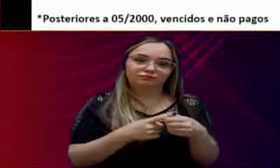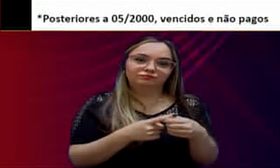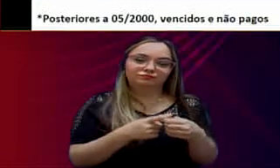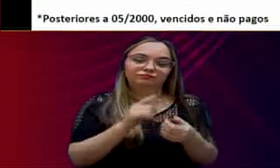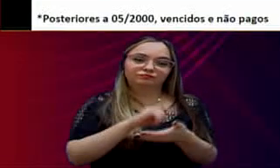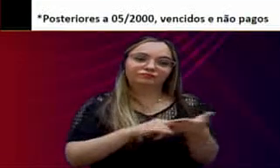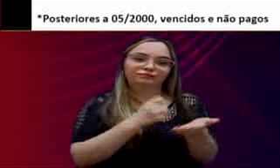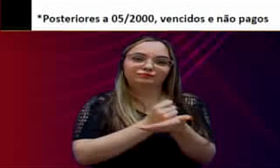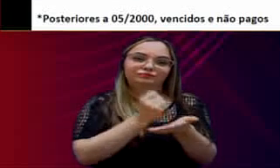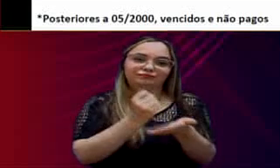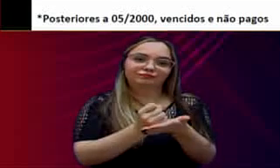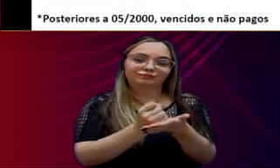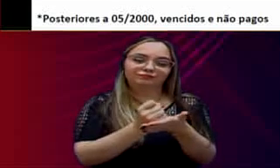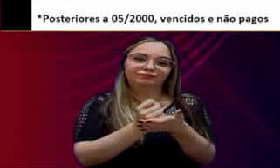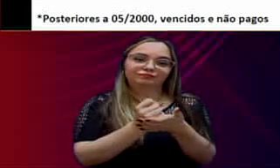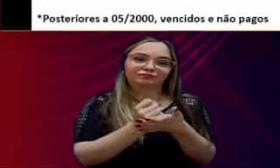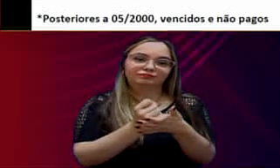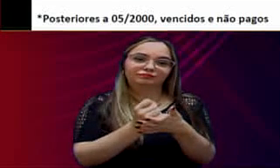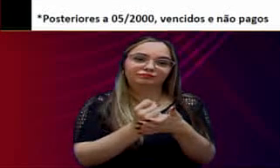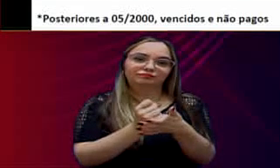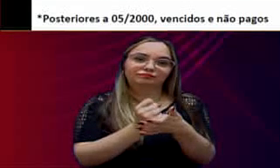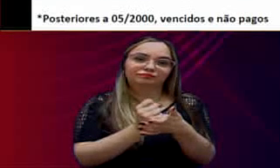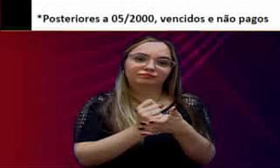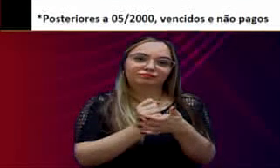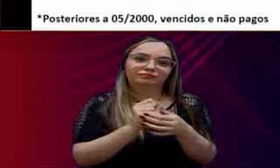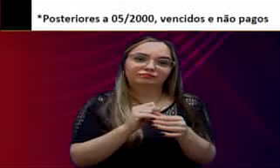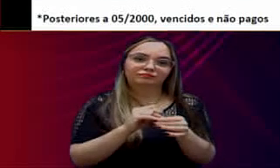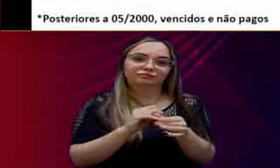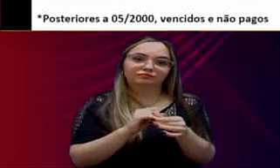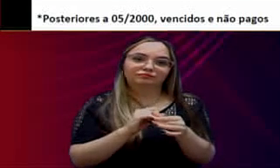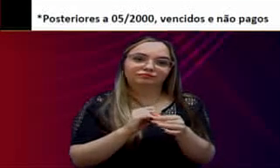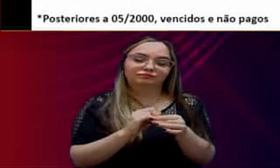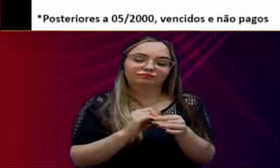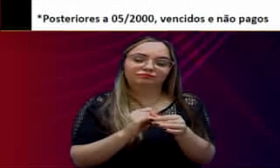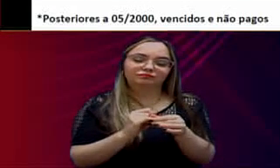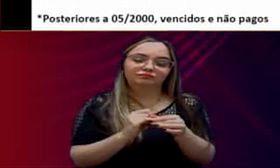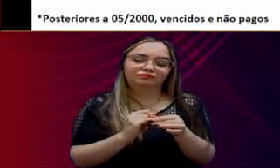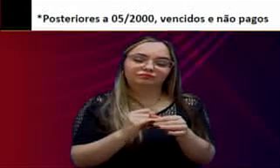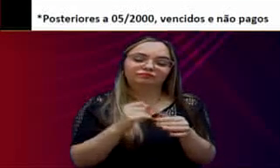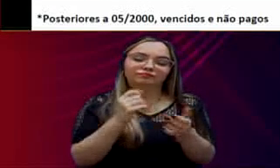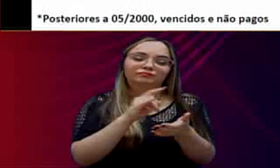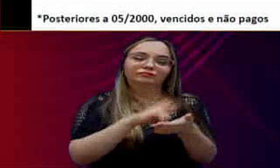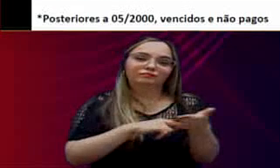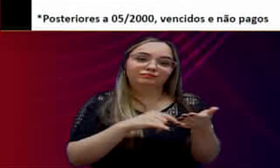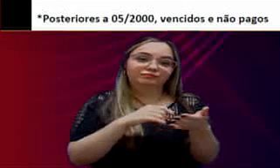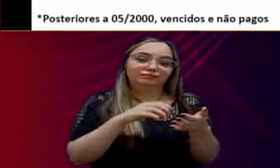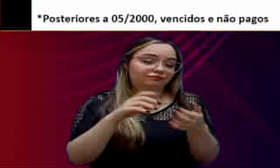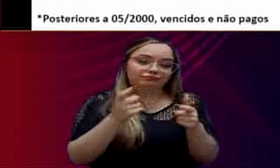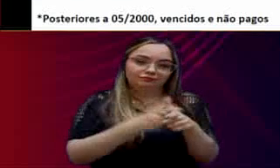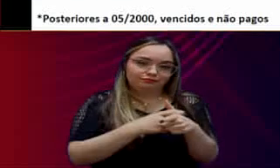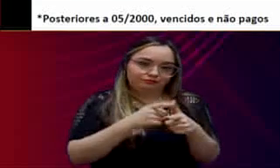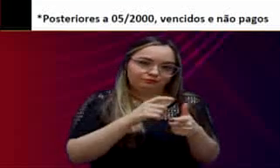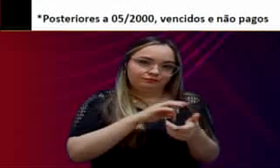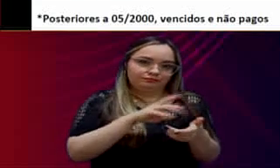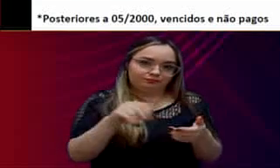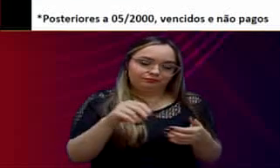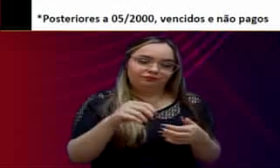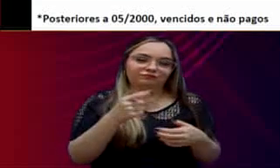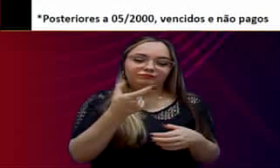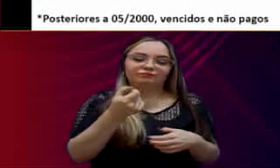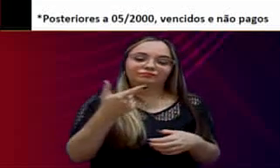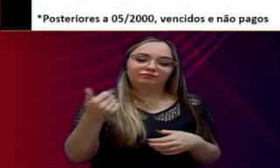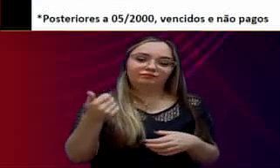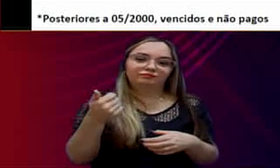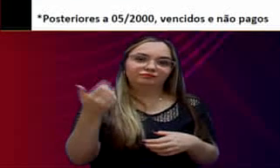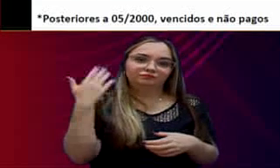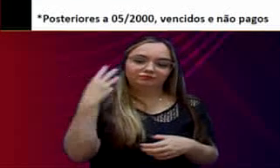contratual em vamos falar da dívida total aqui dívida consolidada em 2021 que foi